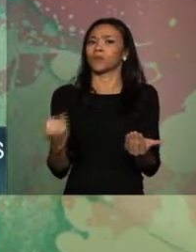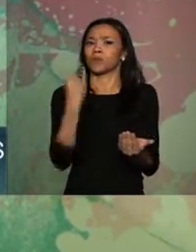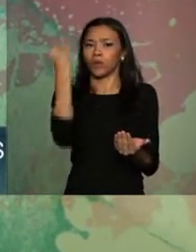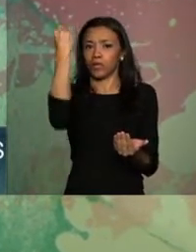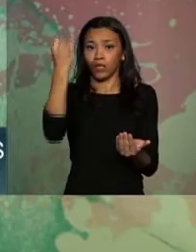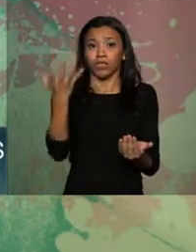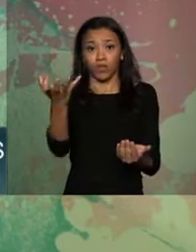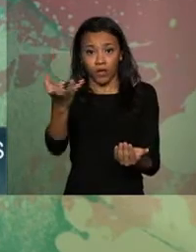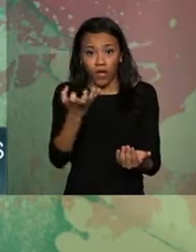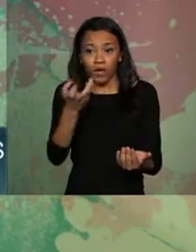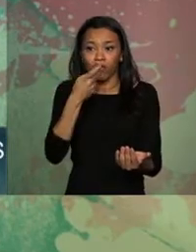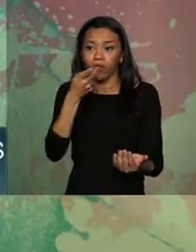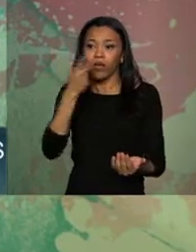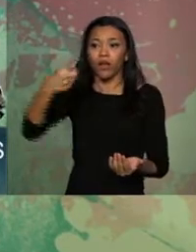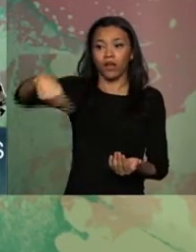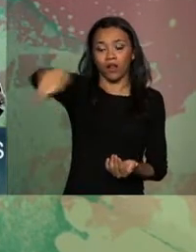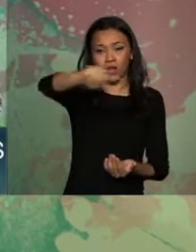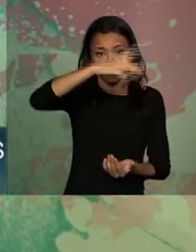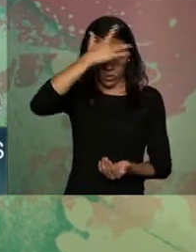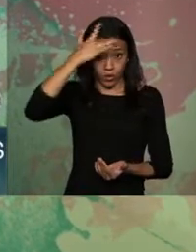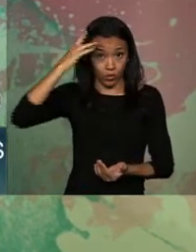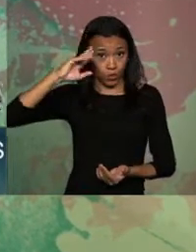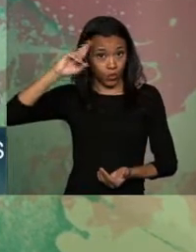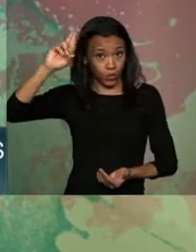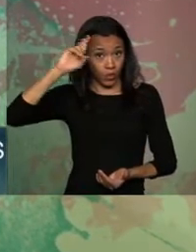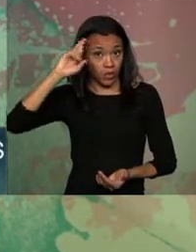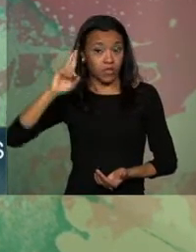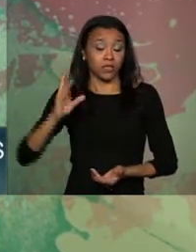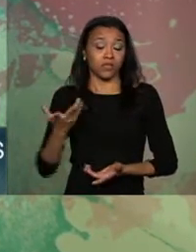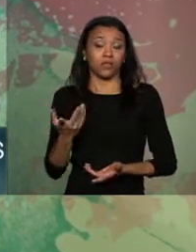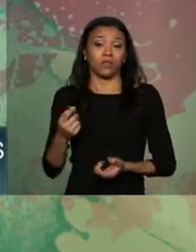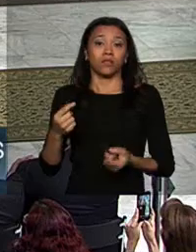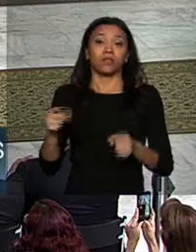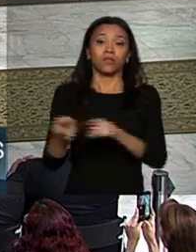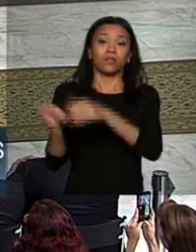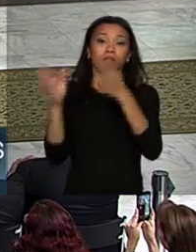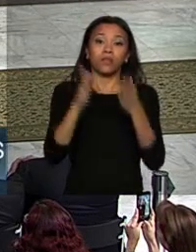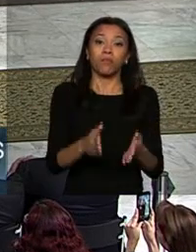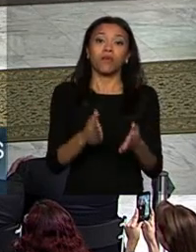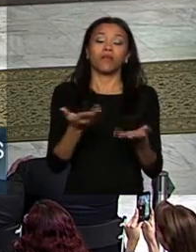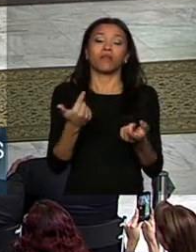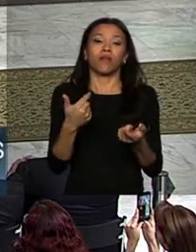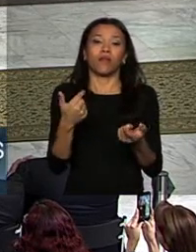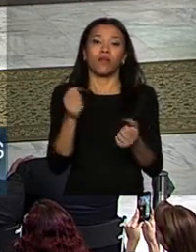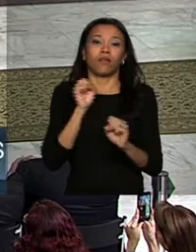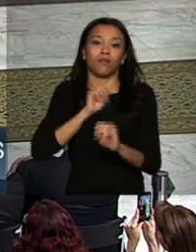da micro e pequena empresa, da educação do trabalho, do